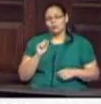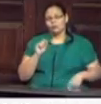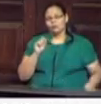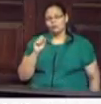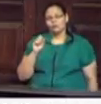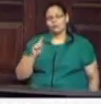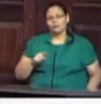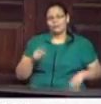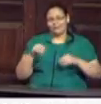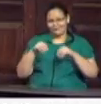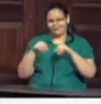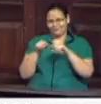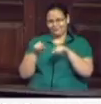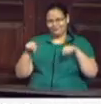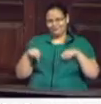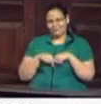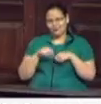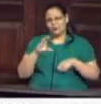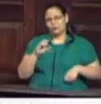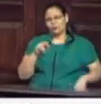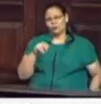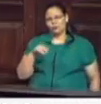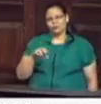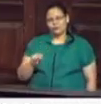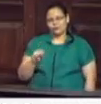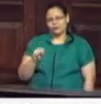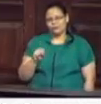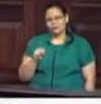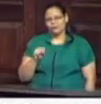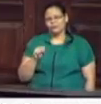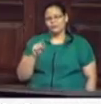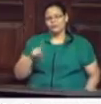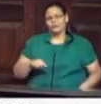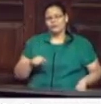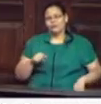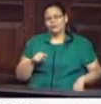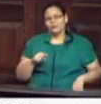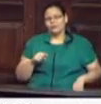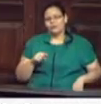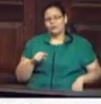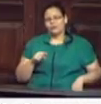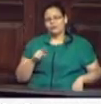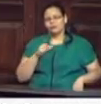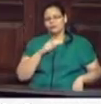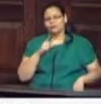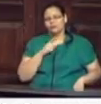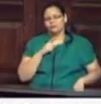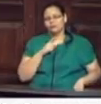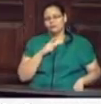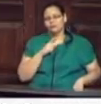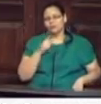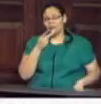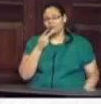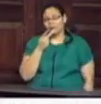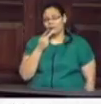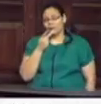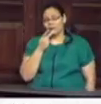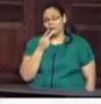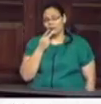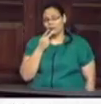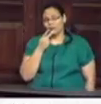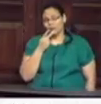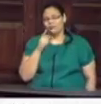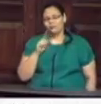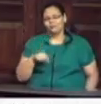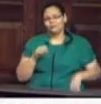para os camponeses, fábrica para os operários e poder para os sovietes, que eram as organizações das comunas, enfim. Então é isso mesmo que a Excelência falou. E sobre a